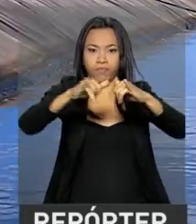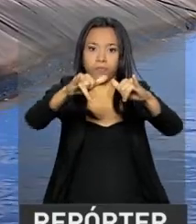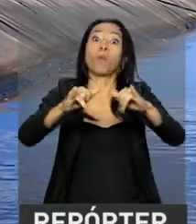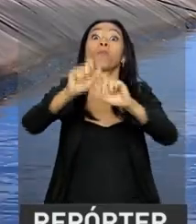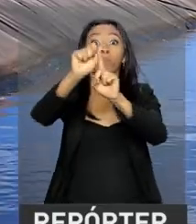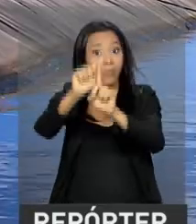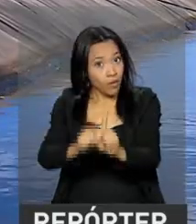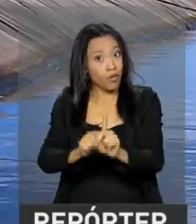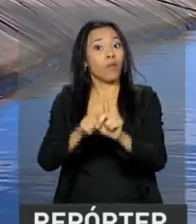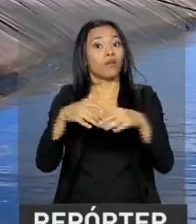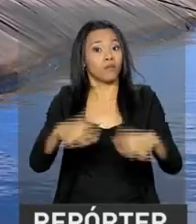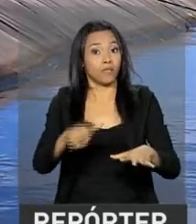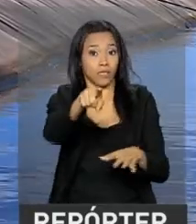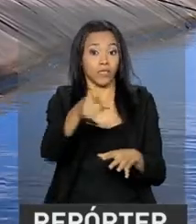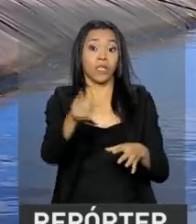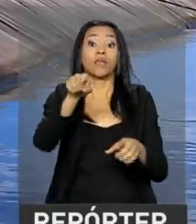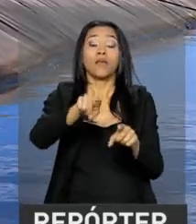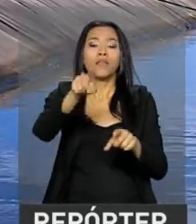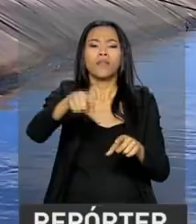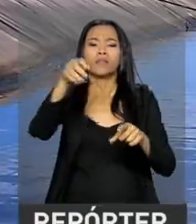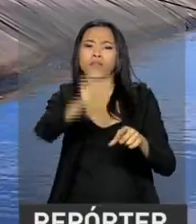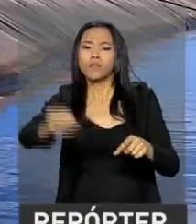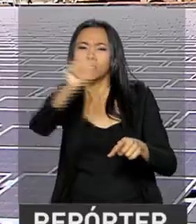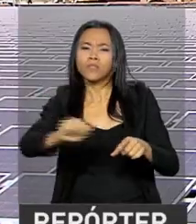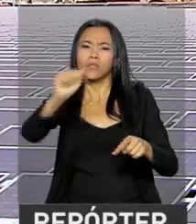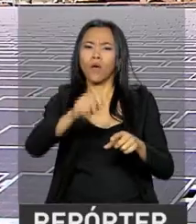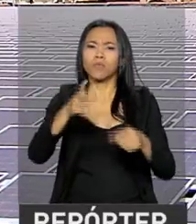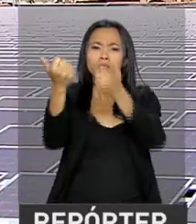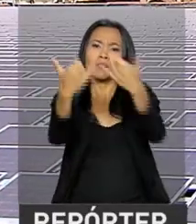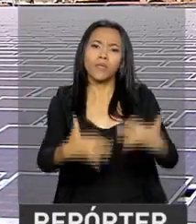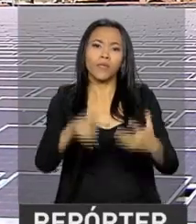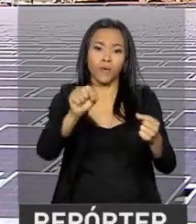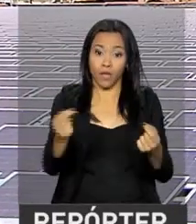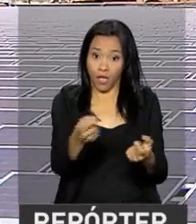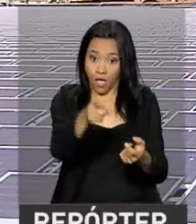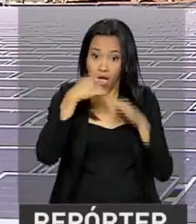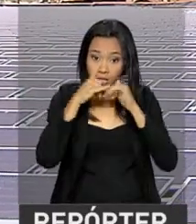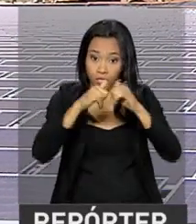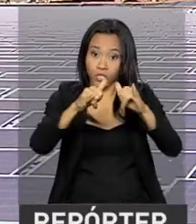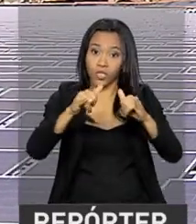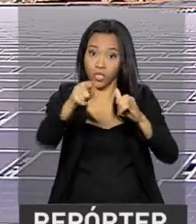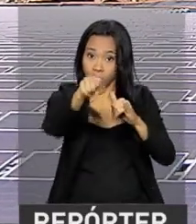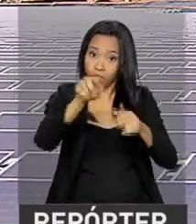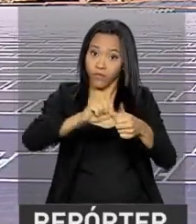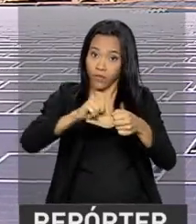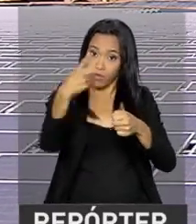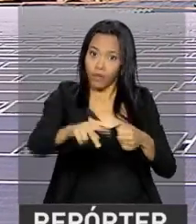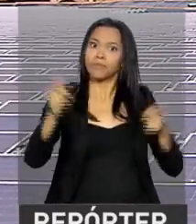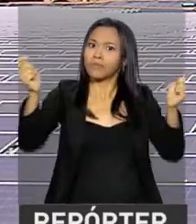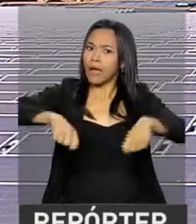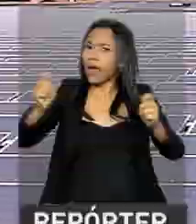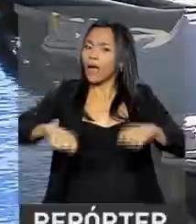segundo a associação dos irrigantes do estado de goiás a quantidade de energia produzida daria para abastecer